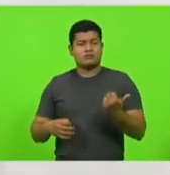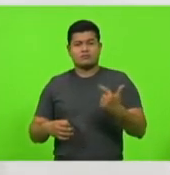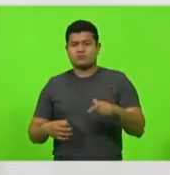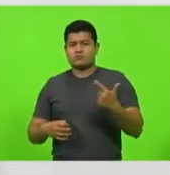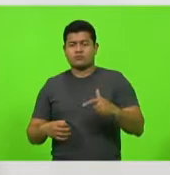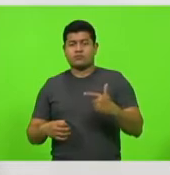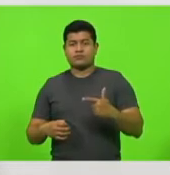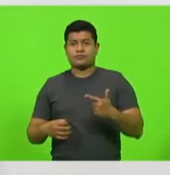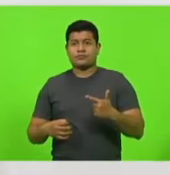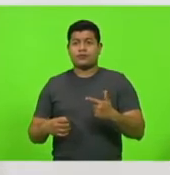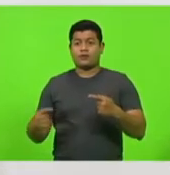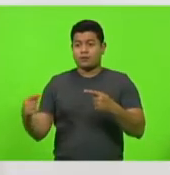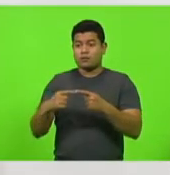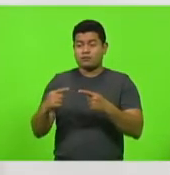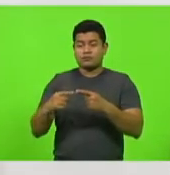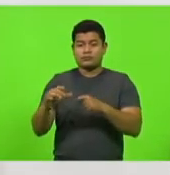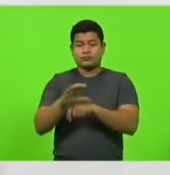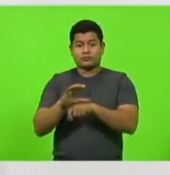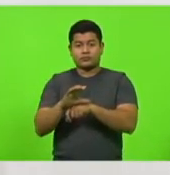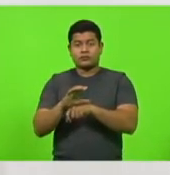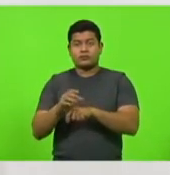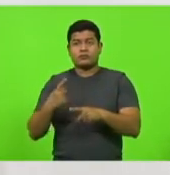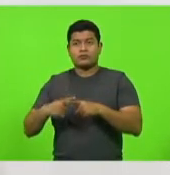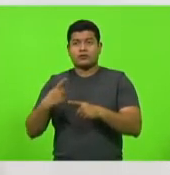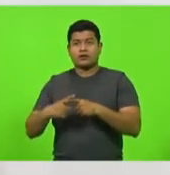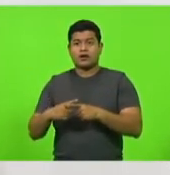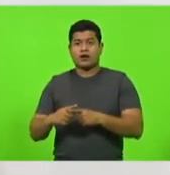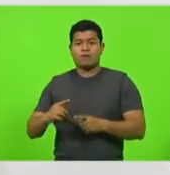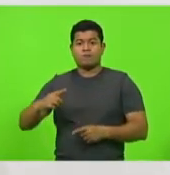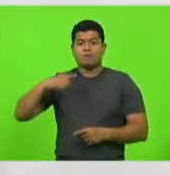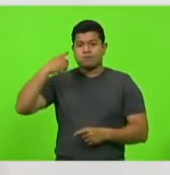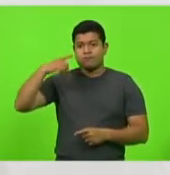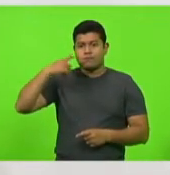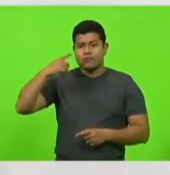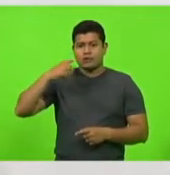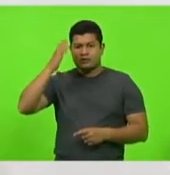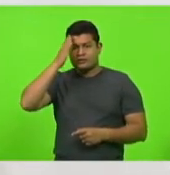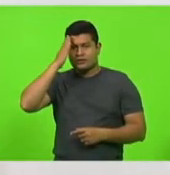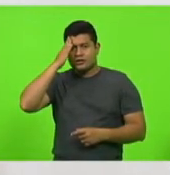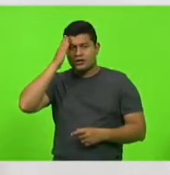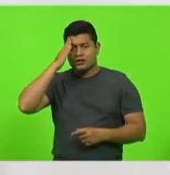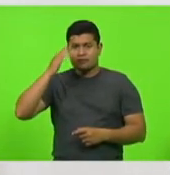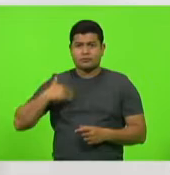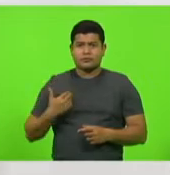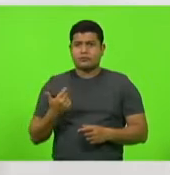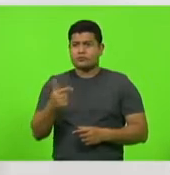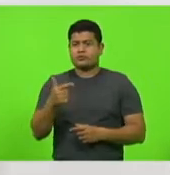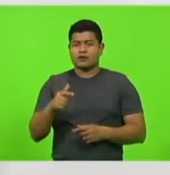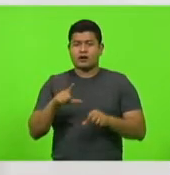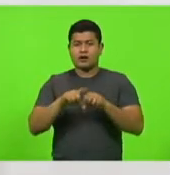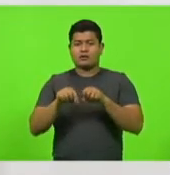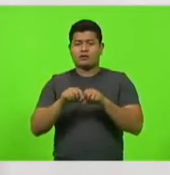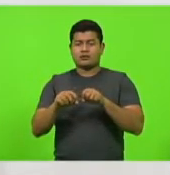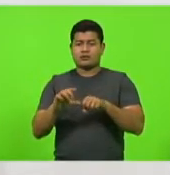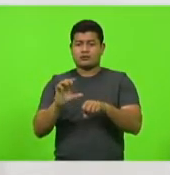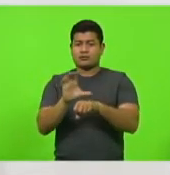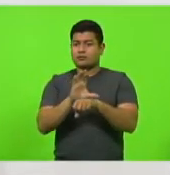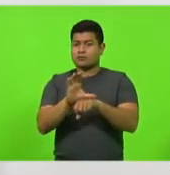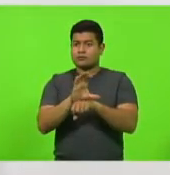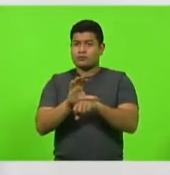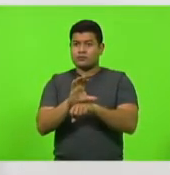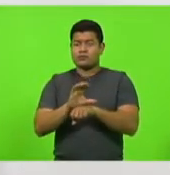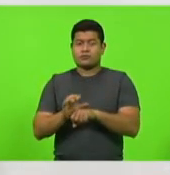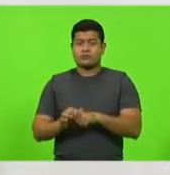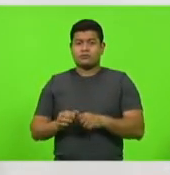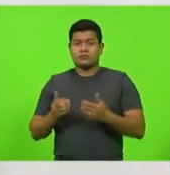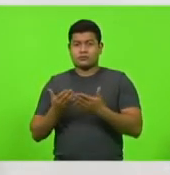jurídico. Qualquer advogado de porta de cadeia sabe que não existe nenhum artigo na Constituição em que